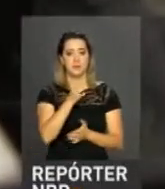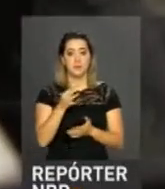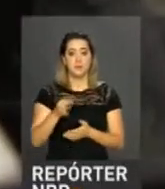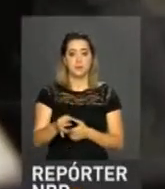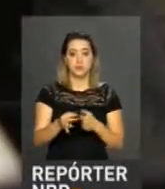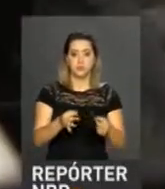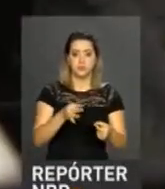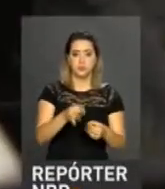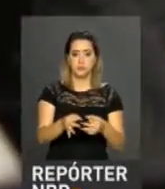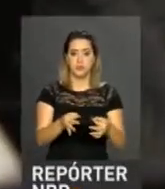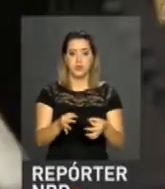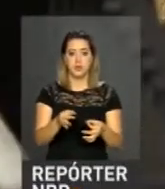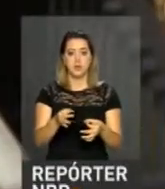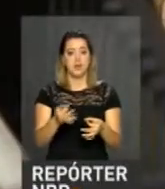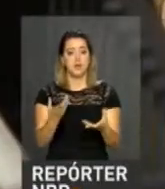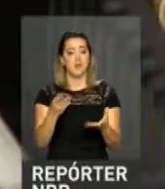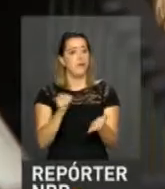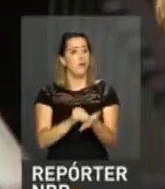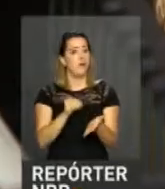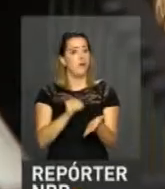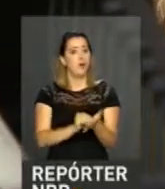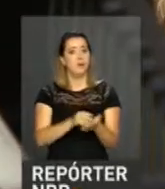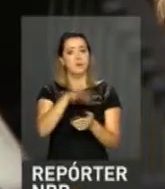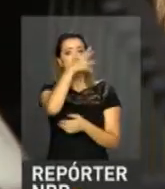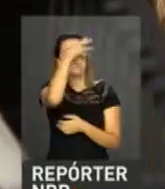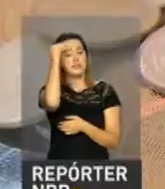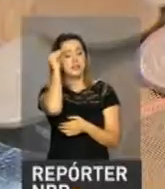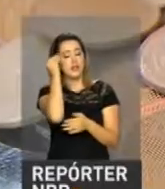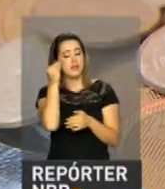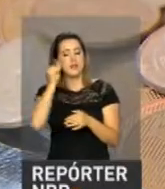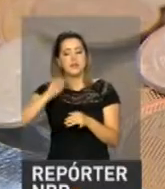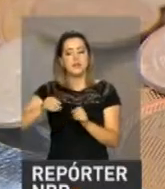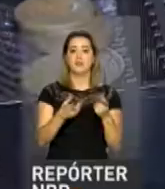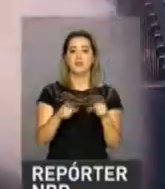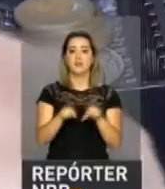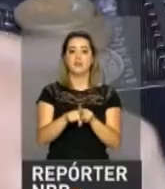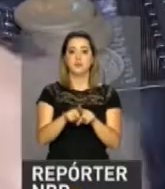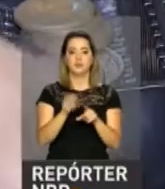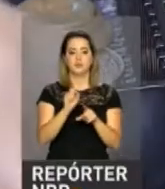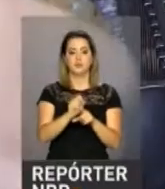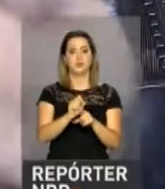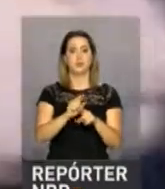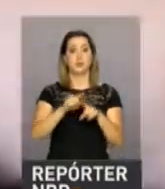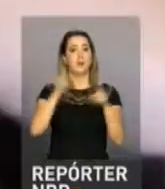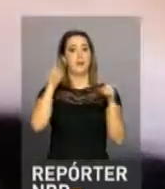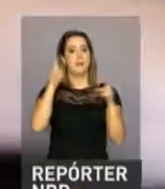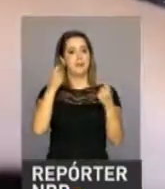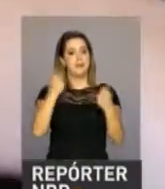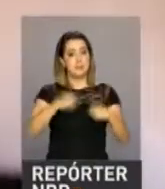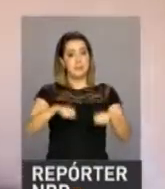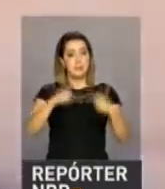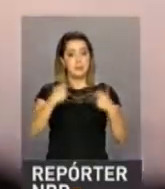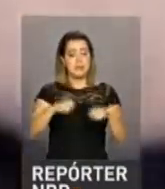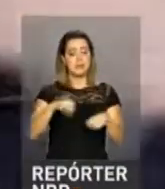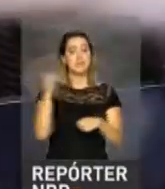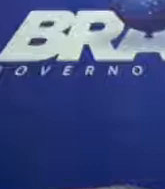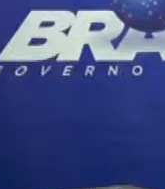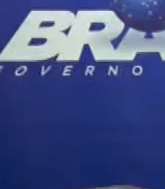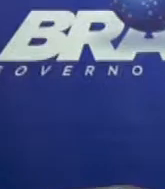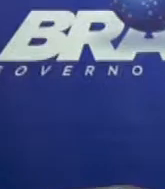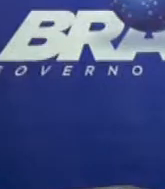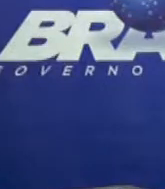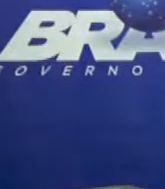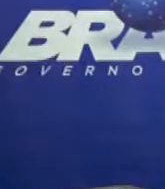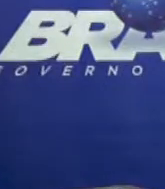lança campanha para brasileiros usarem as moedas. Em média, R$1,5 bilhão de reais estão fora de circulação nos comércios.